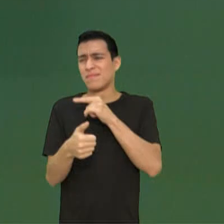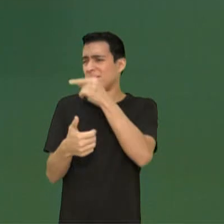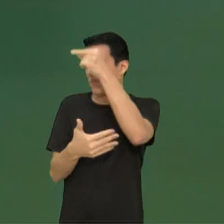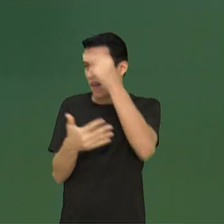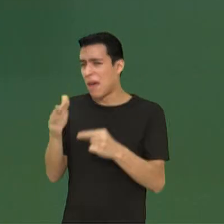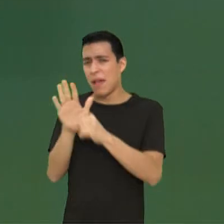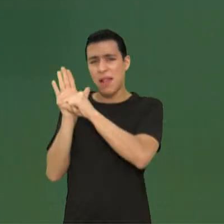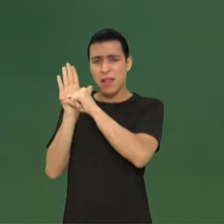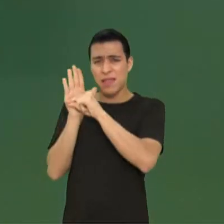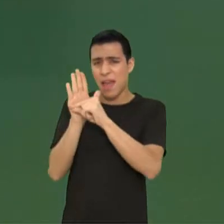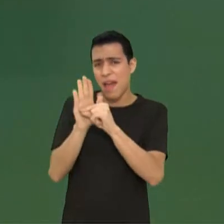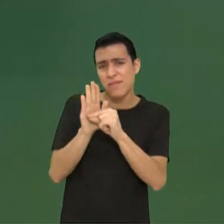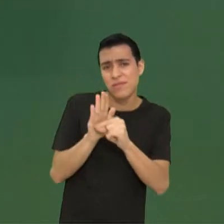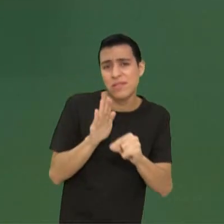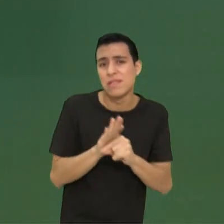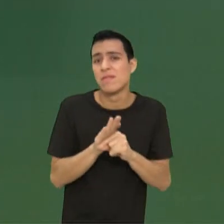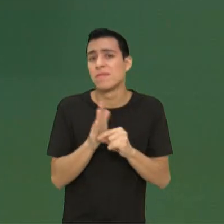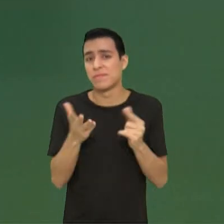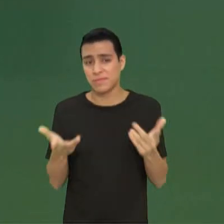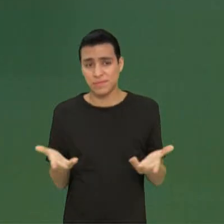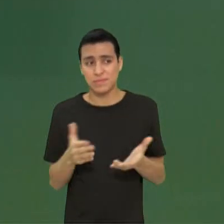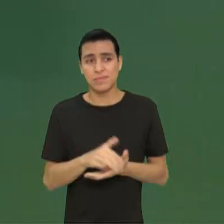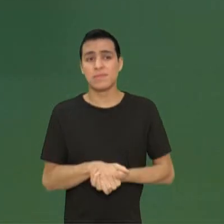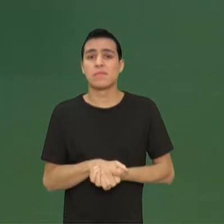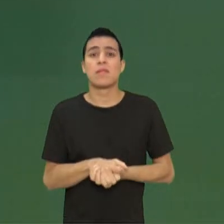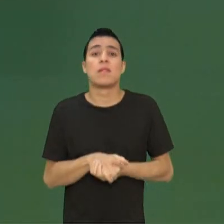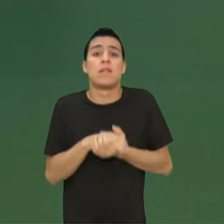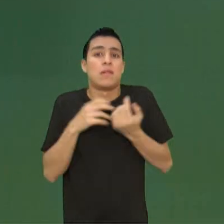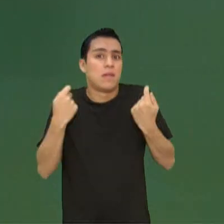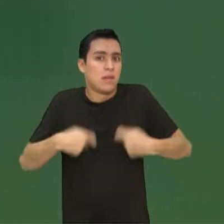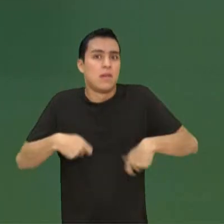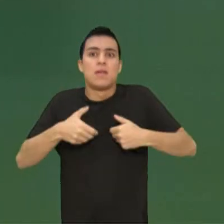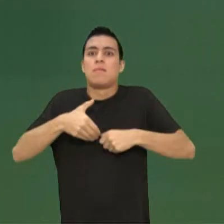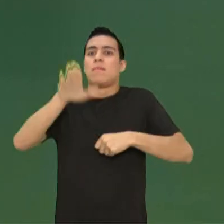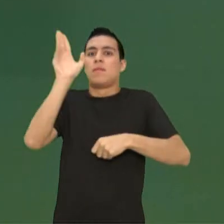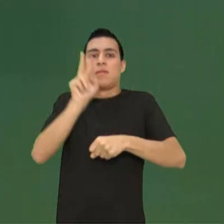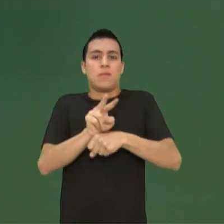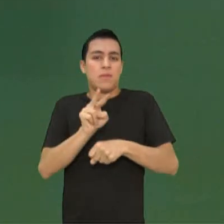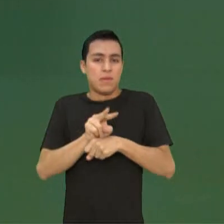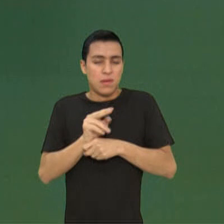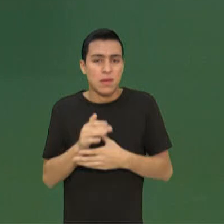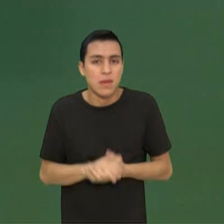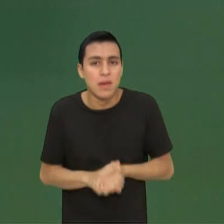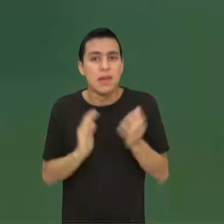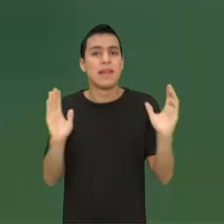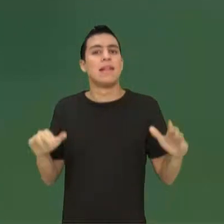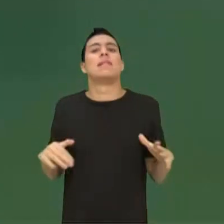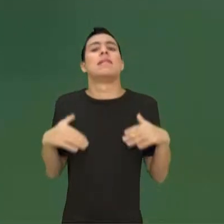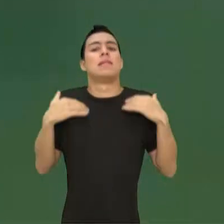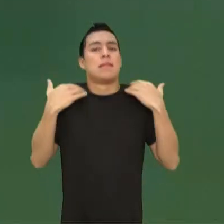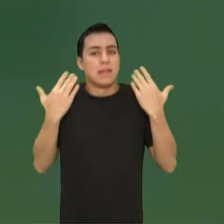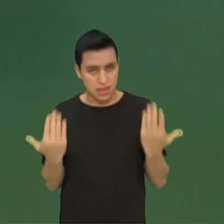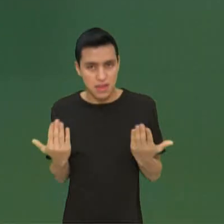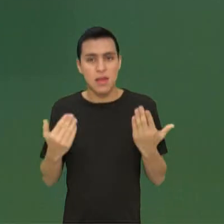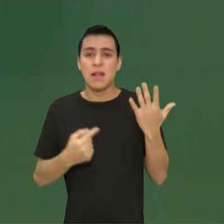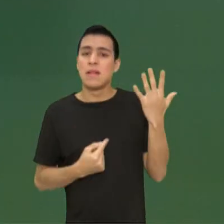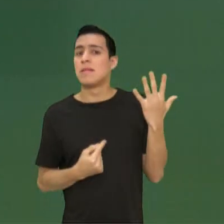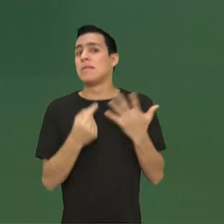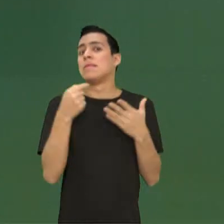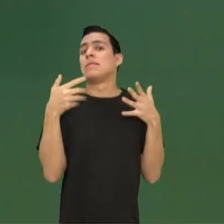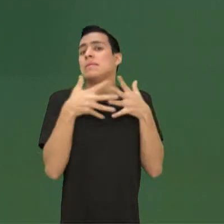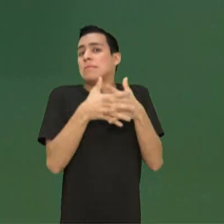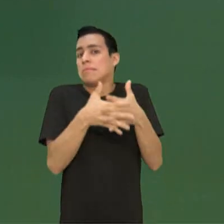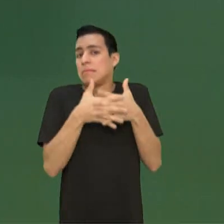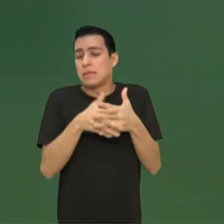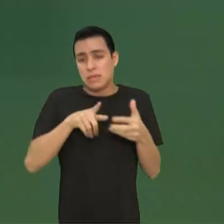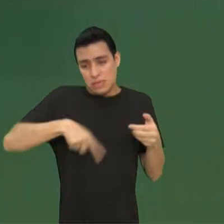várias formas de apresentar essas toxinas. Um cuidado muito grande. Então, é uma questão muito complicada